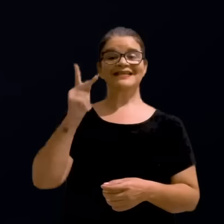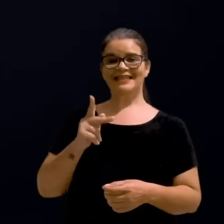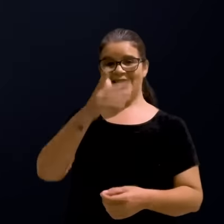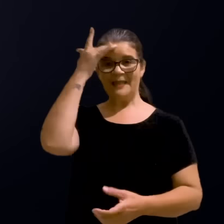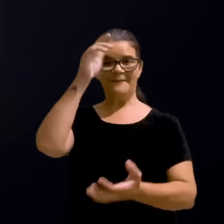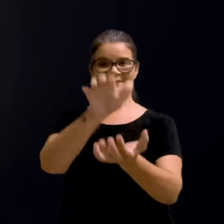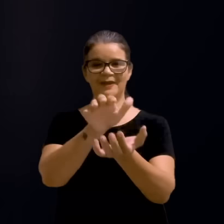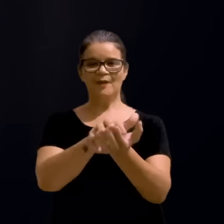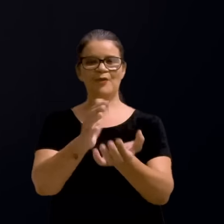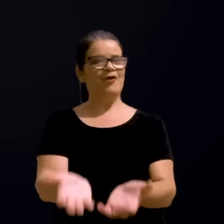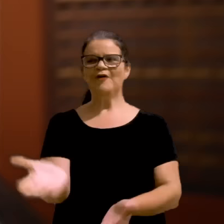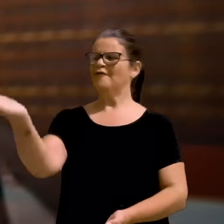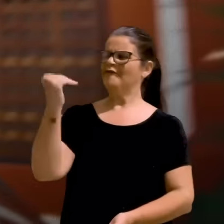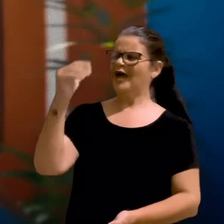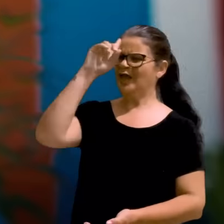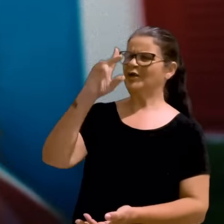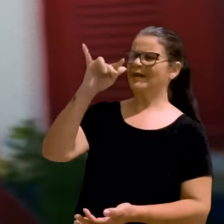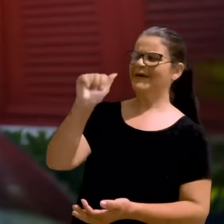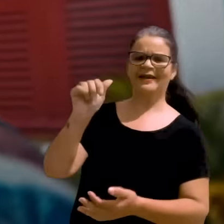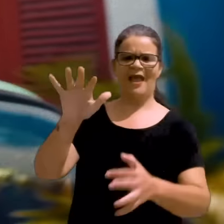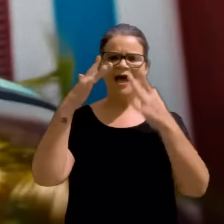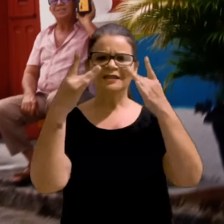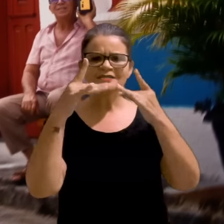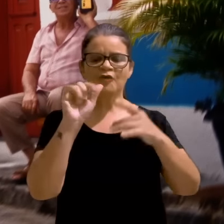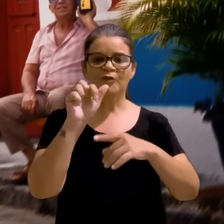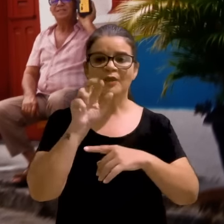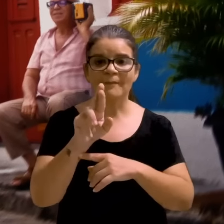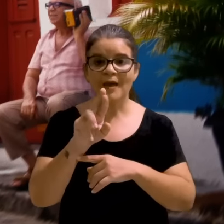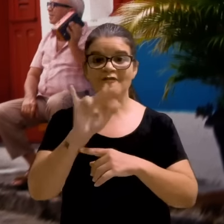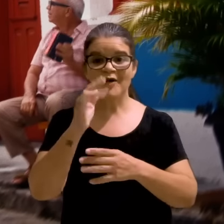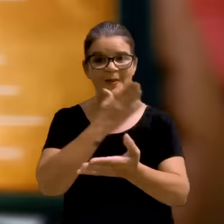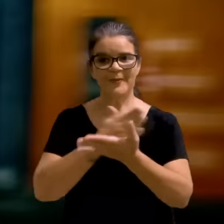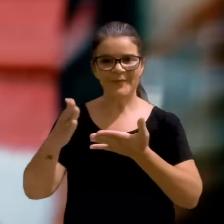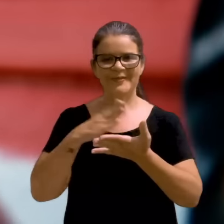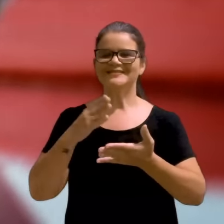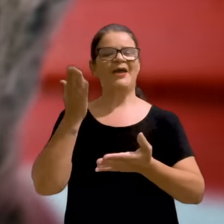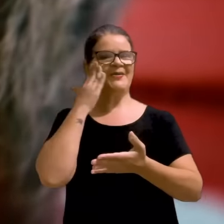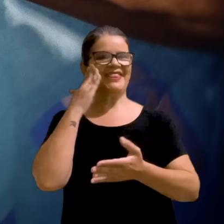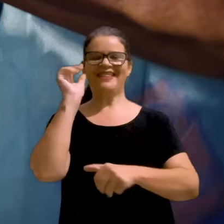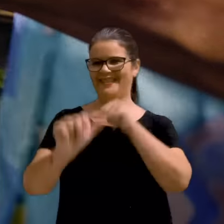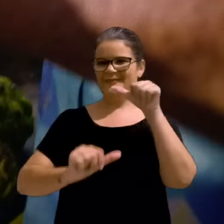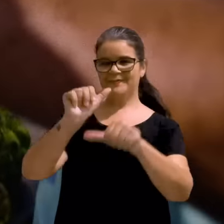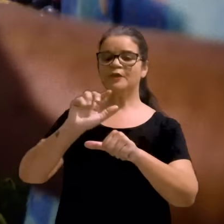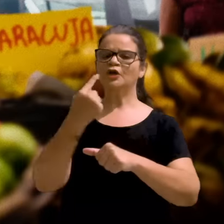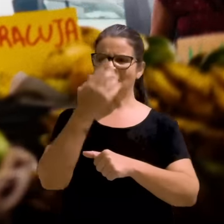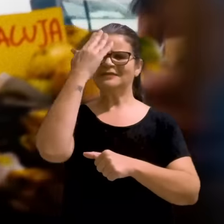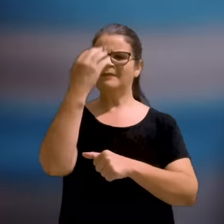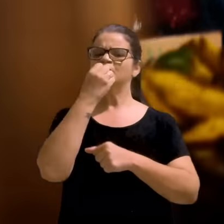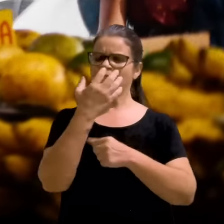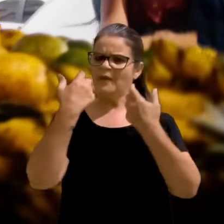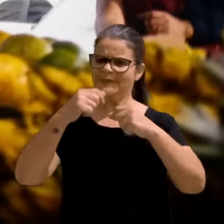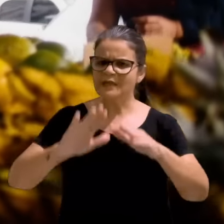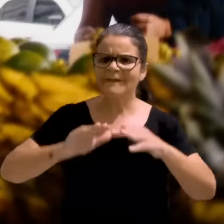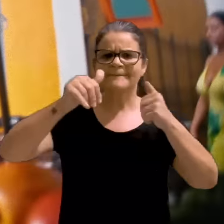Se liga, Pernambuco! Carro do Ovo. Maria, atenção, seu Valdemar! Vai começar o Ouvir para Mudar! A gente sabe muito bem o